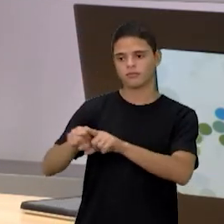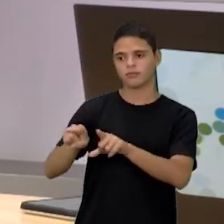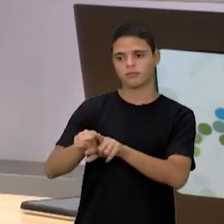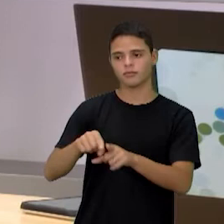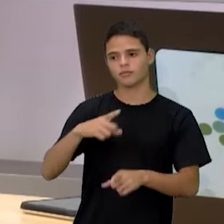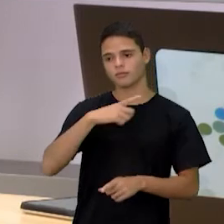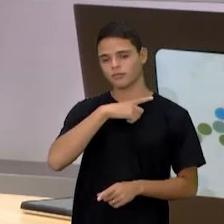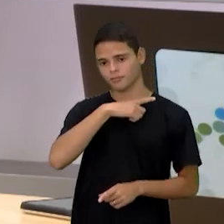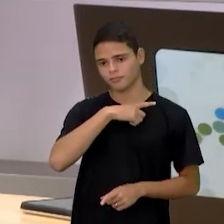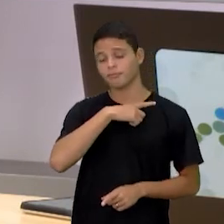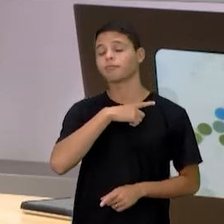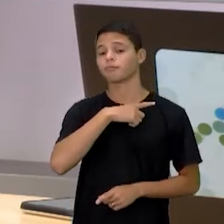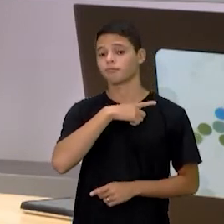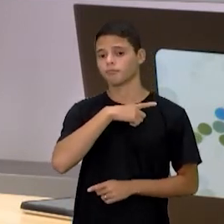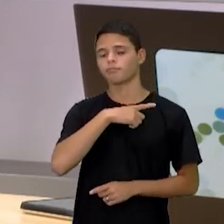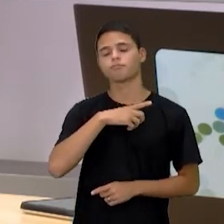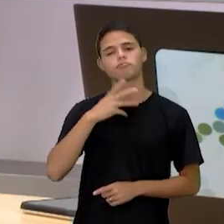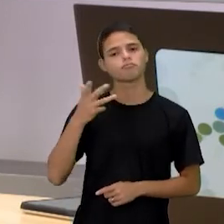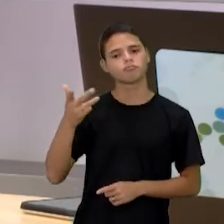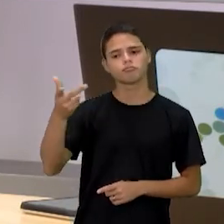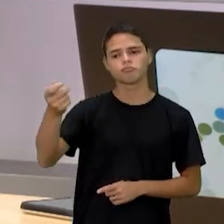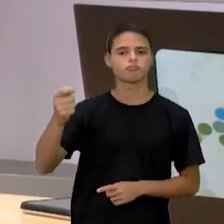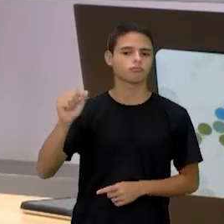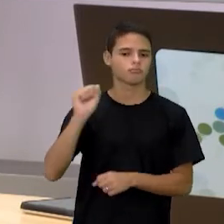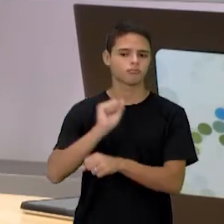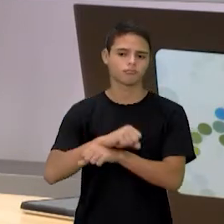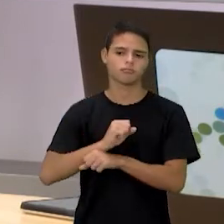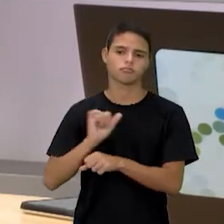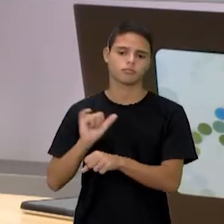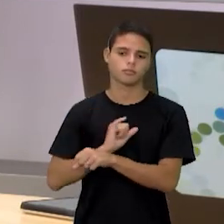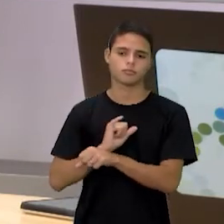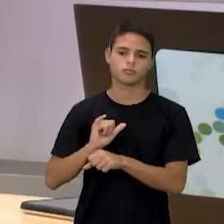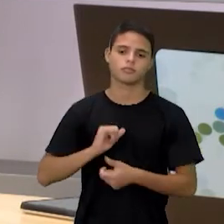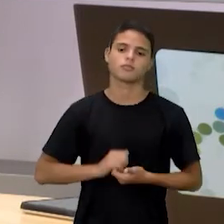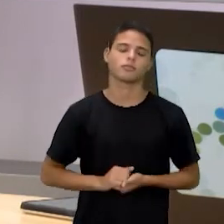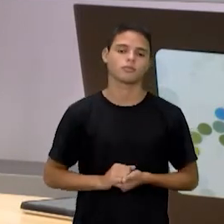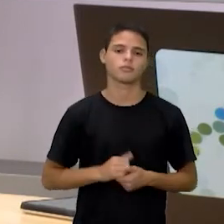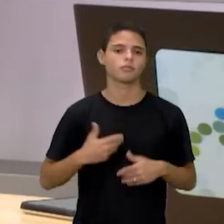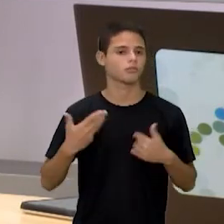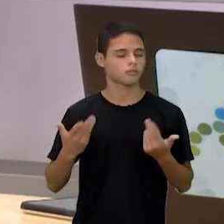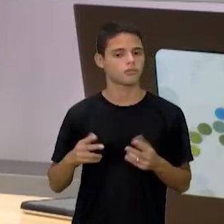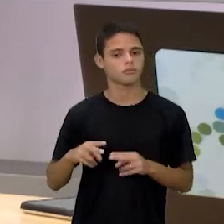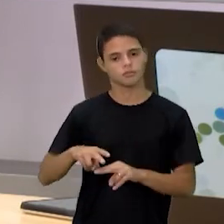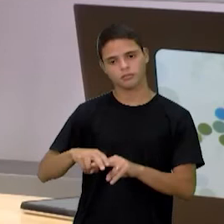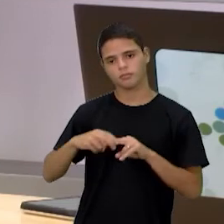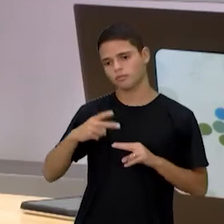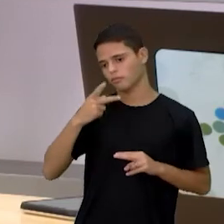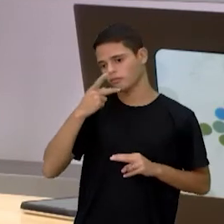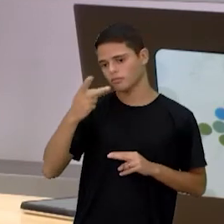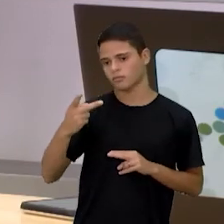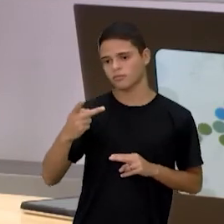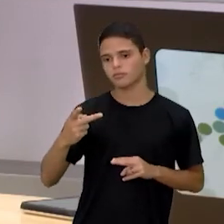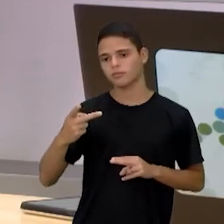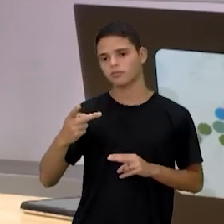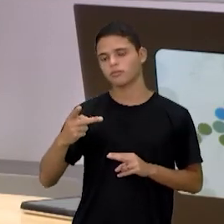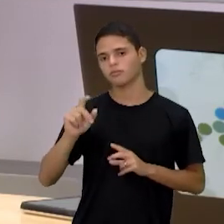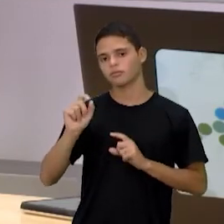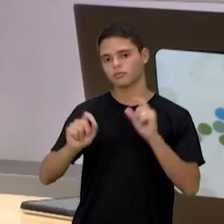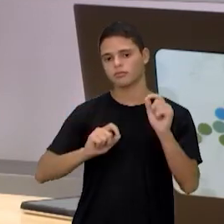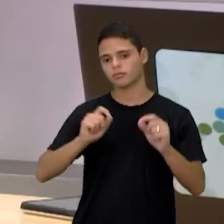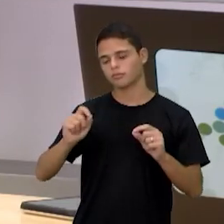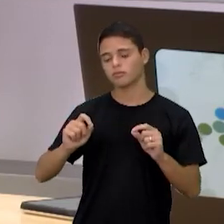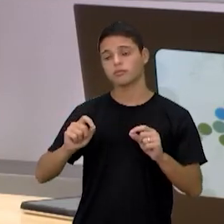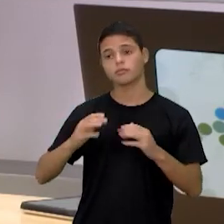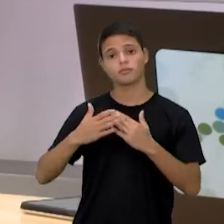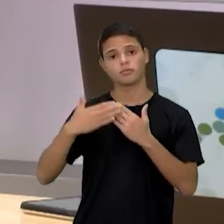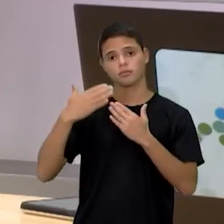seu subconsciente você já está sendo manipulado, Sim. Né? Que é a estratégia deles. Então, por isso que a gente fala de persuasão. Persuasão vai além de argumentar. Você pode